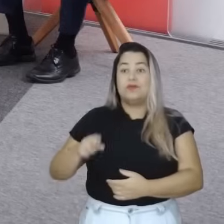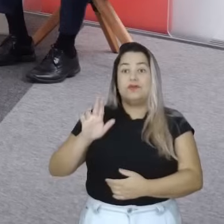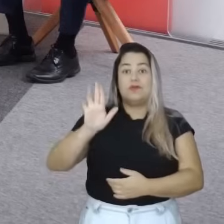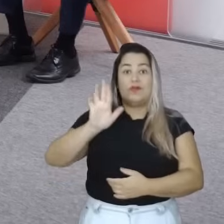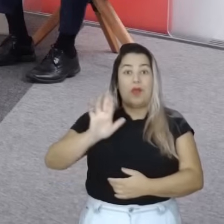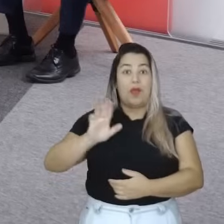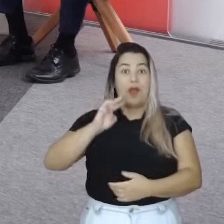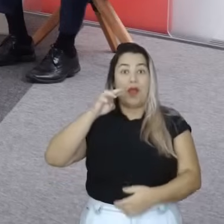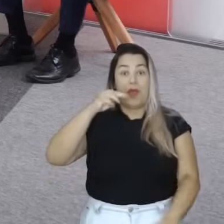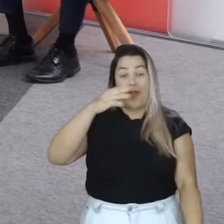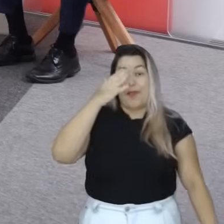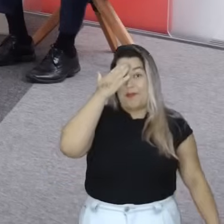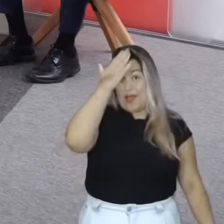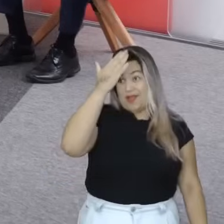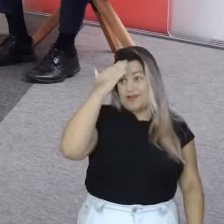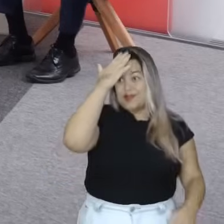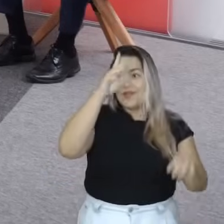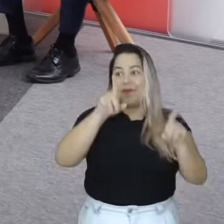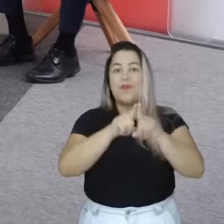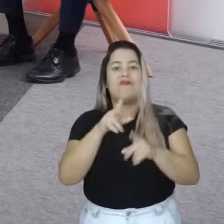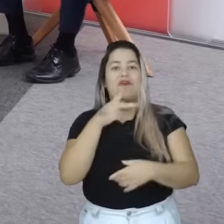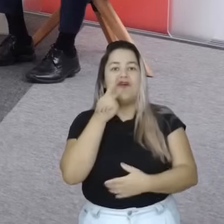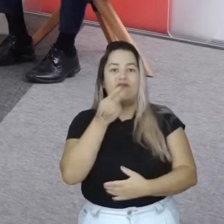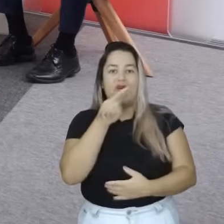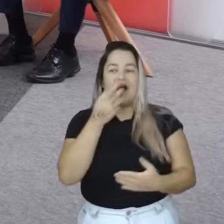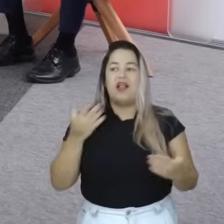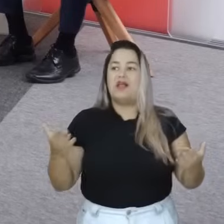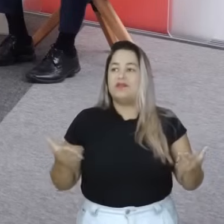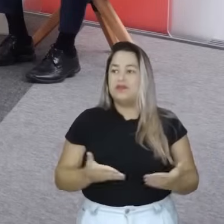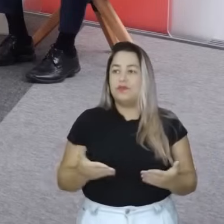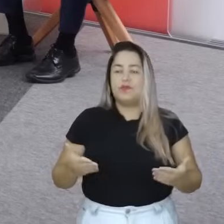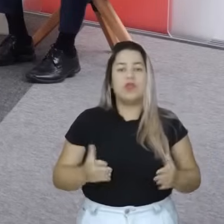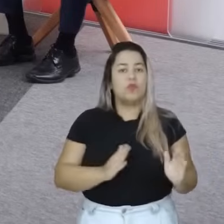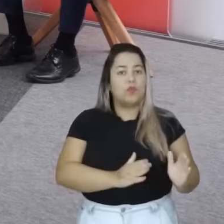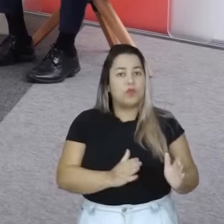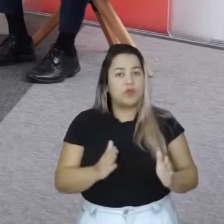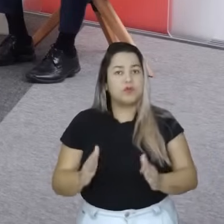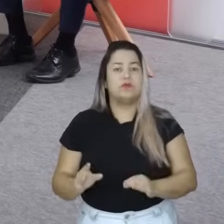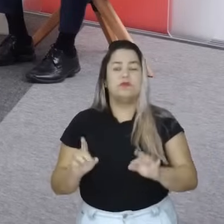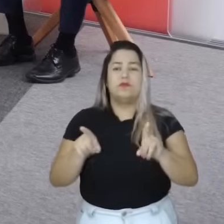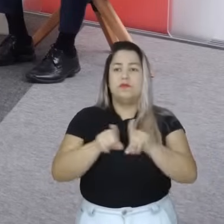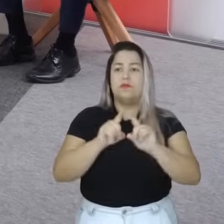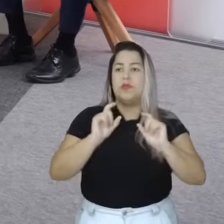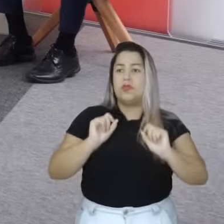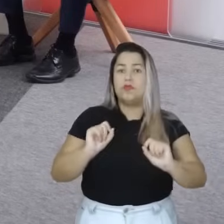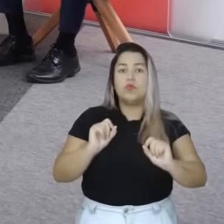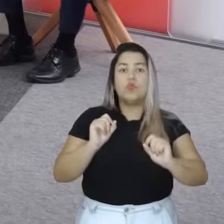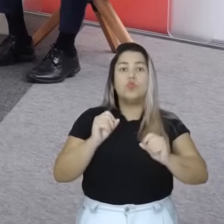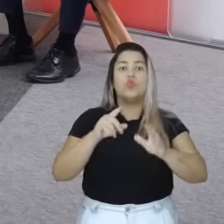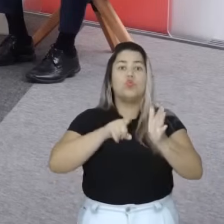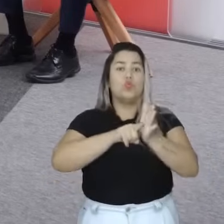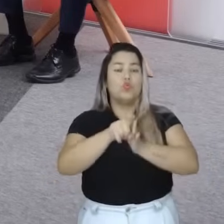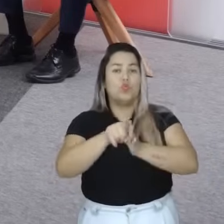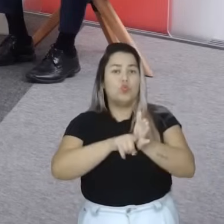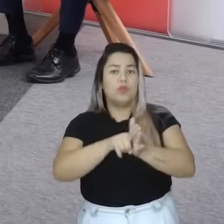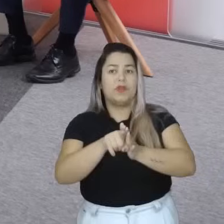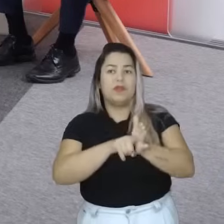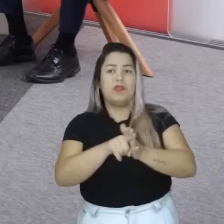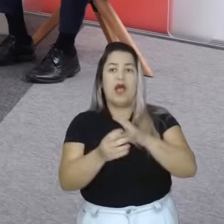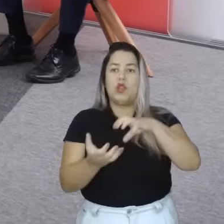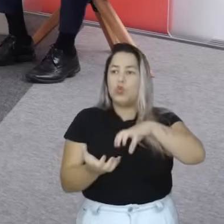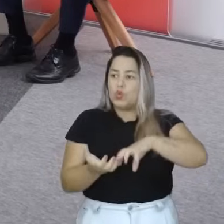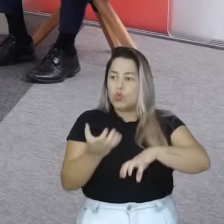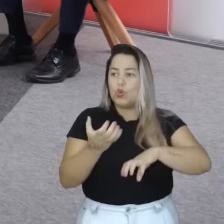Márcio Macedo, e que vai falar com a gente um pouco mais sobre esse processo da tramitação também do plano lá no